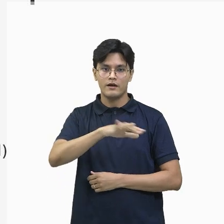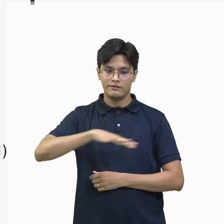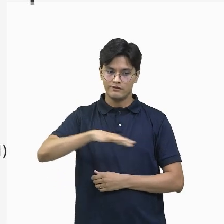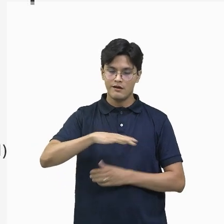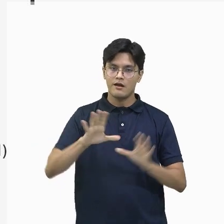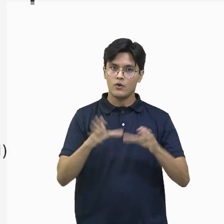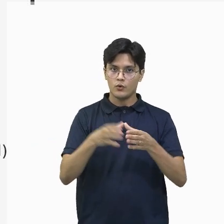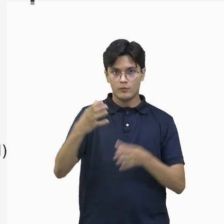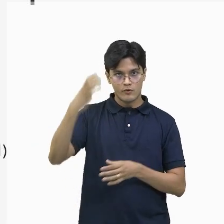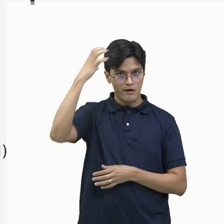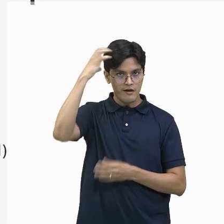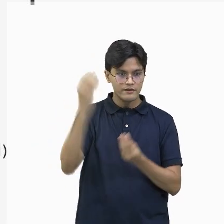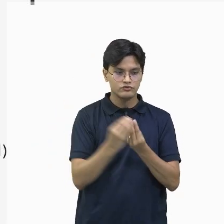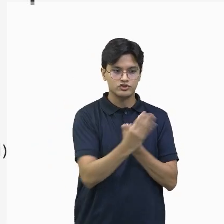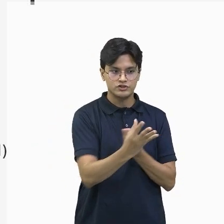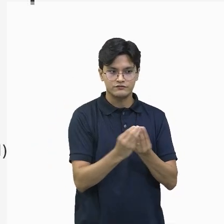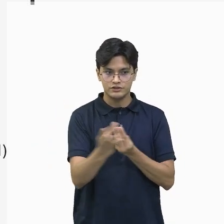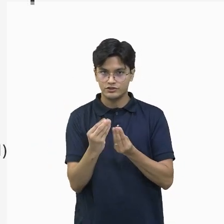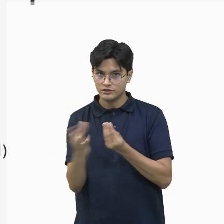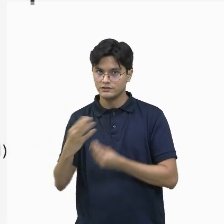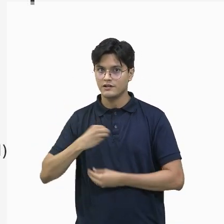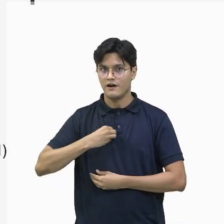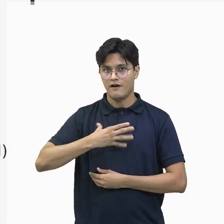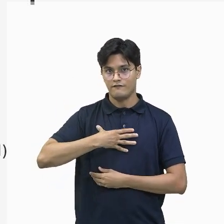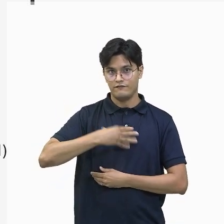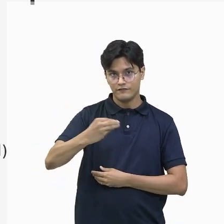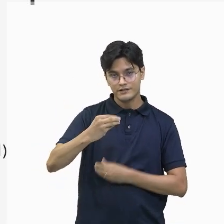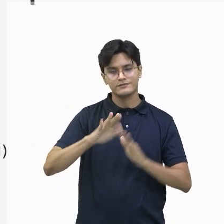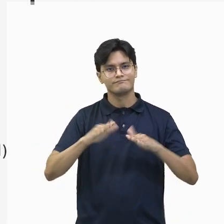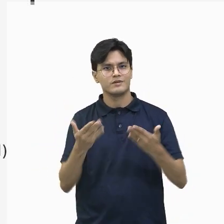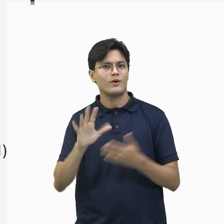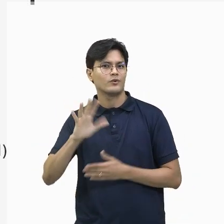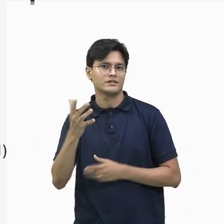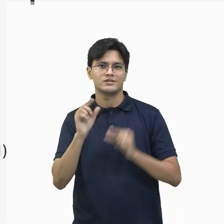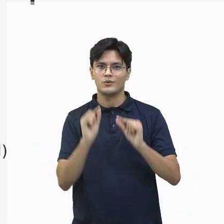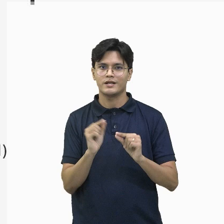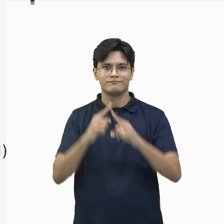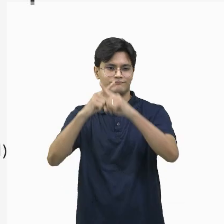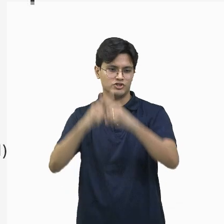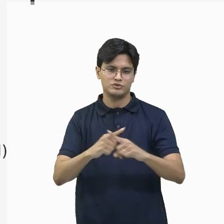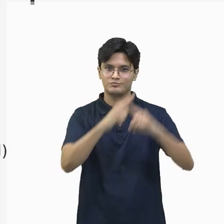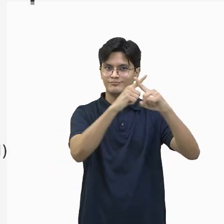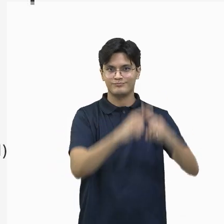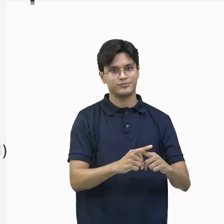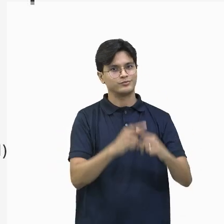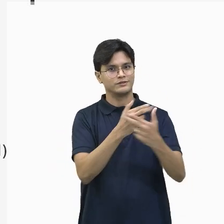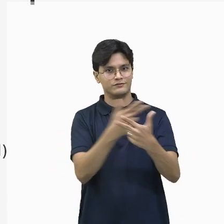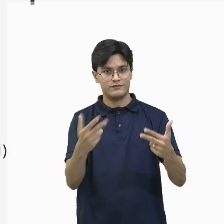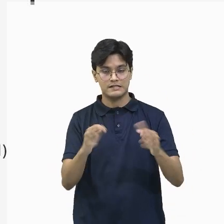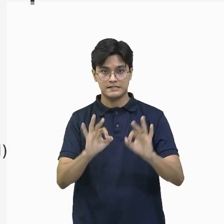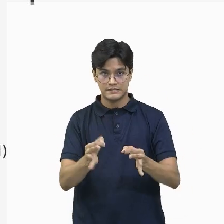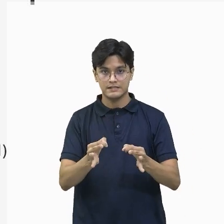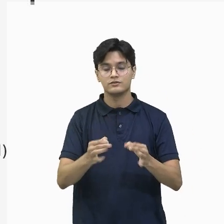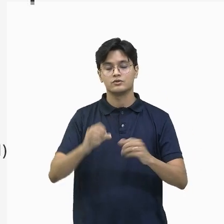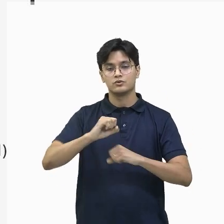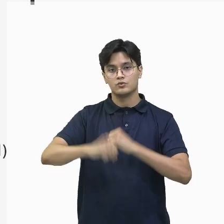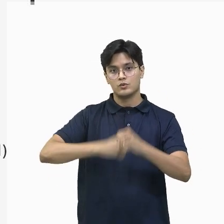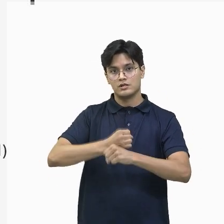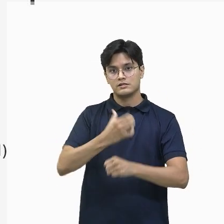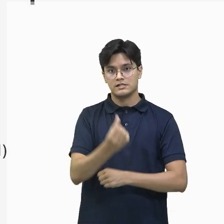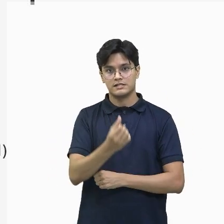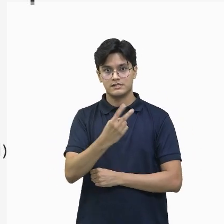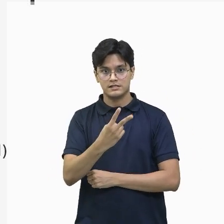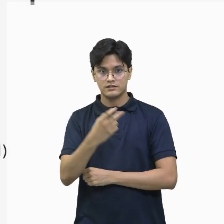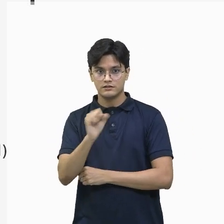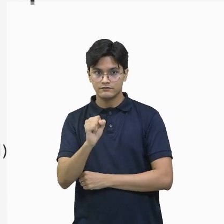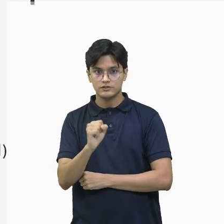reino caísse numa espécie de rivalidades e disputas. Em 628, no reinado de